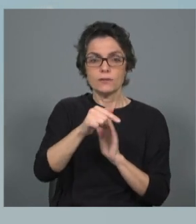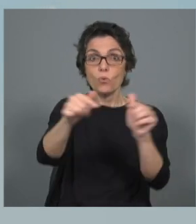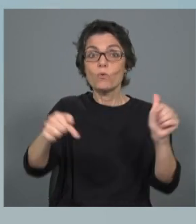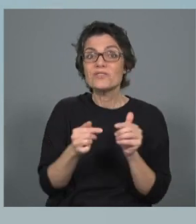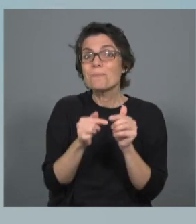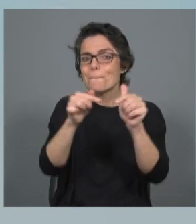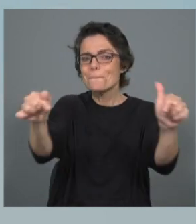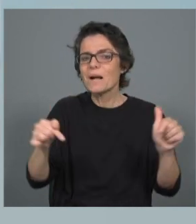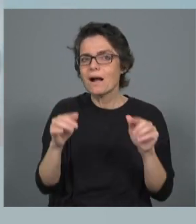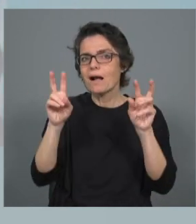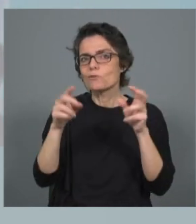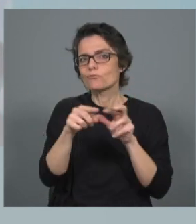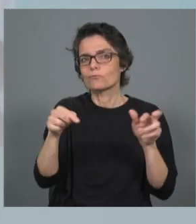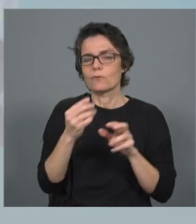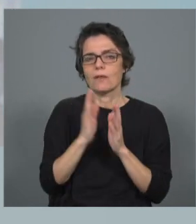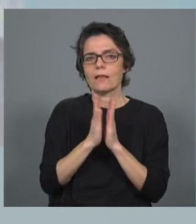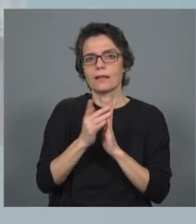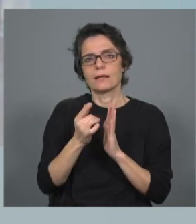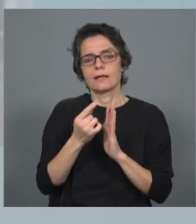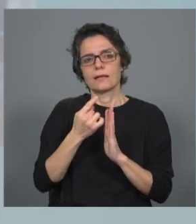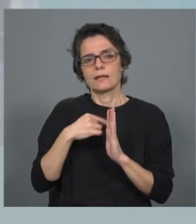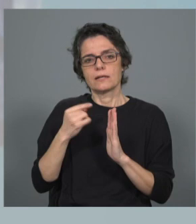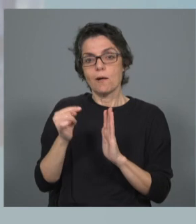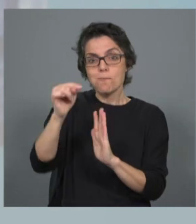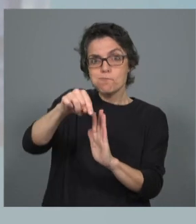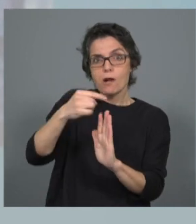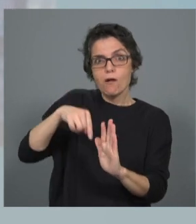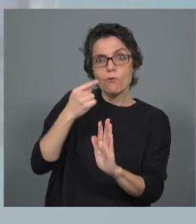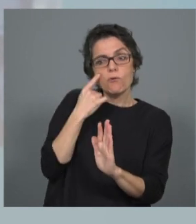Bíblia como um todo, e uma